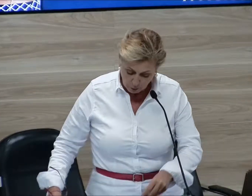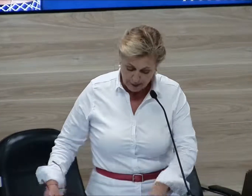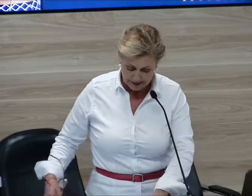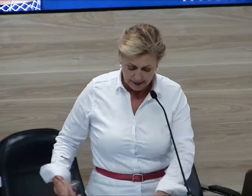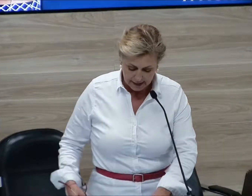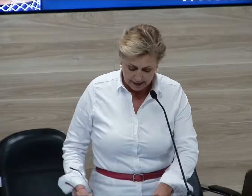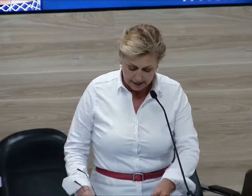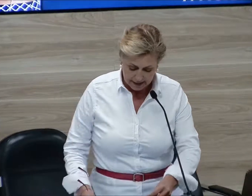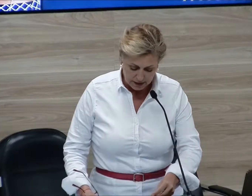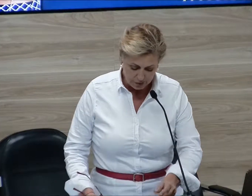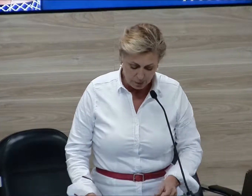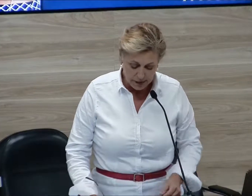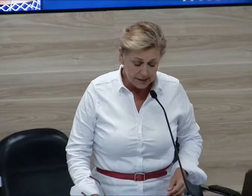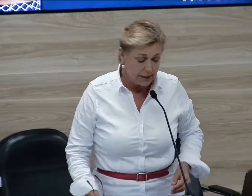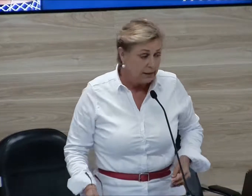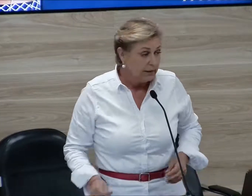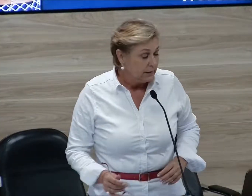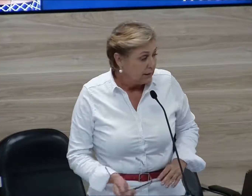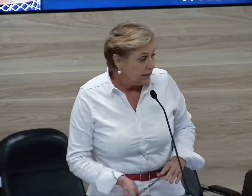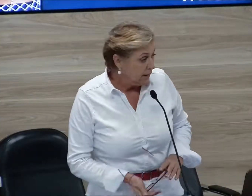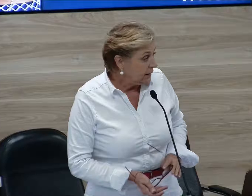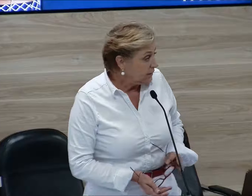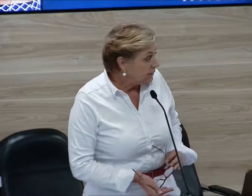mas vou passar a ele depois.